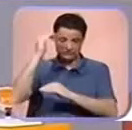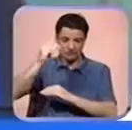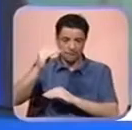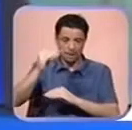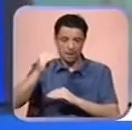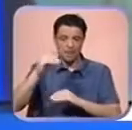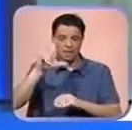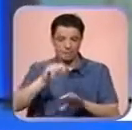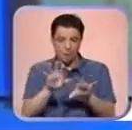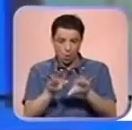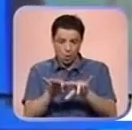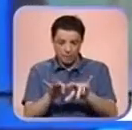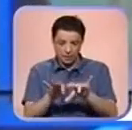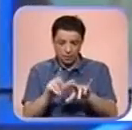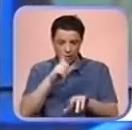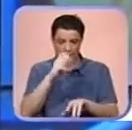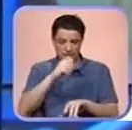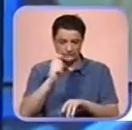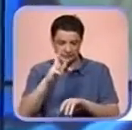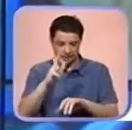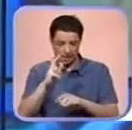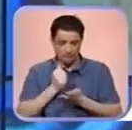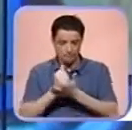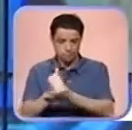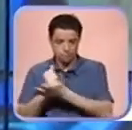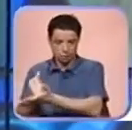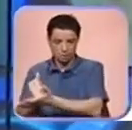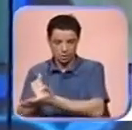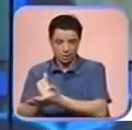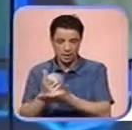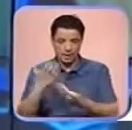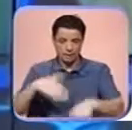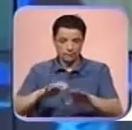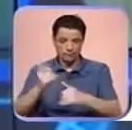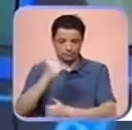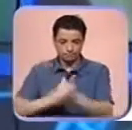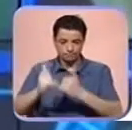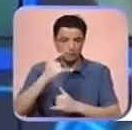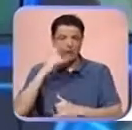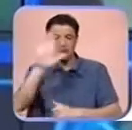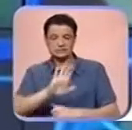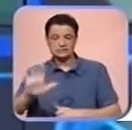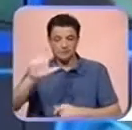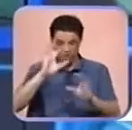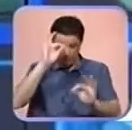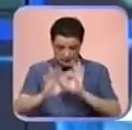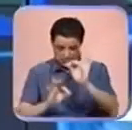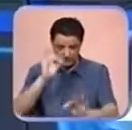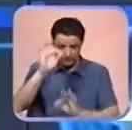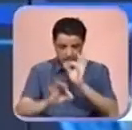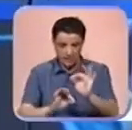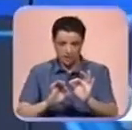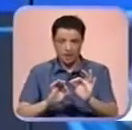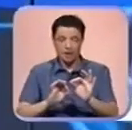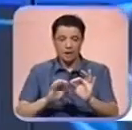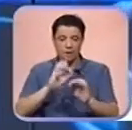por computador que o laser é aplicado? O computador não é aplicado por laser, mas é utilizado na aquisição das imagens, por exemplo, no tratamento, na medição da espessura